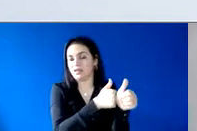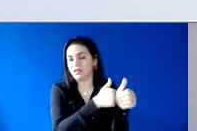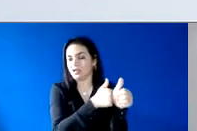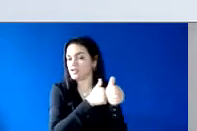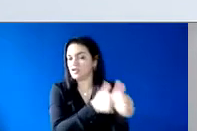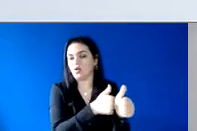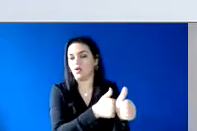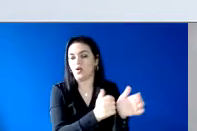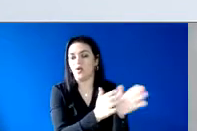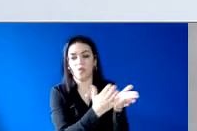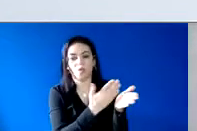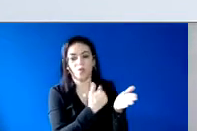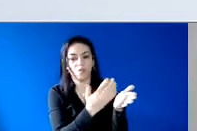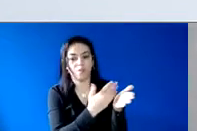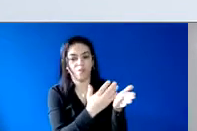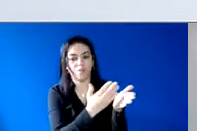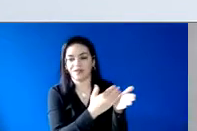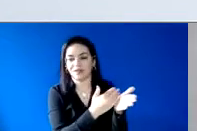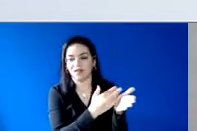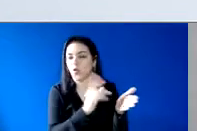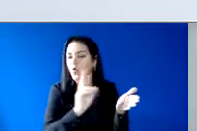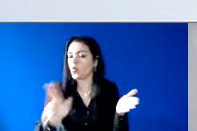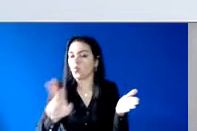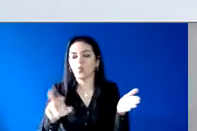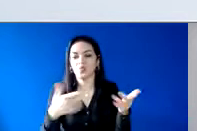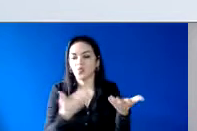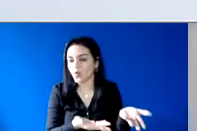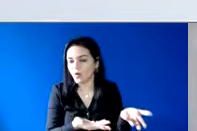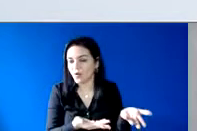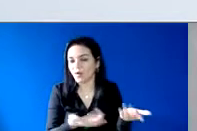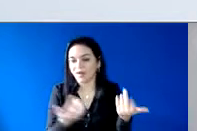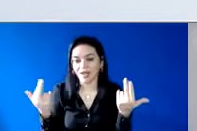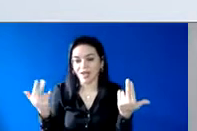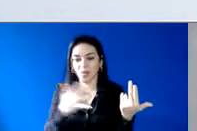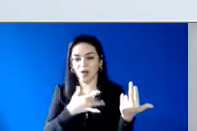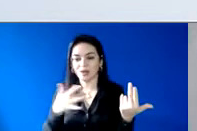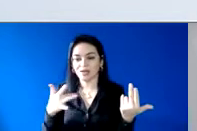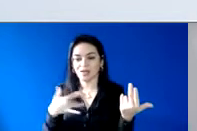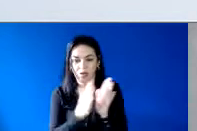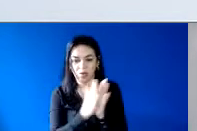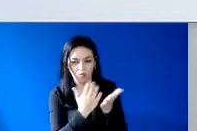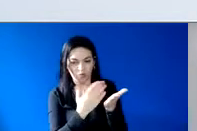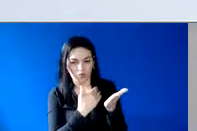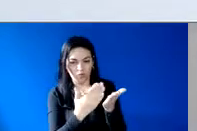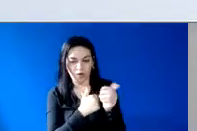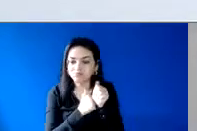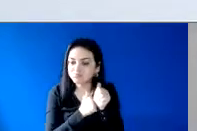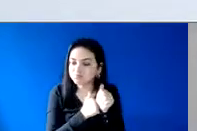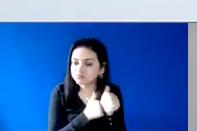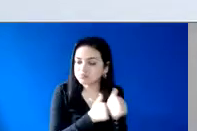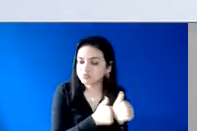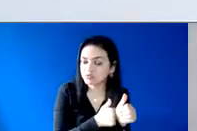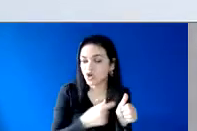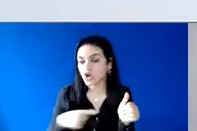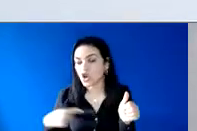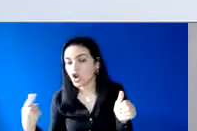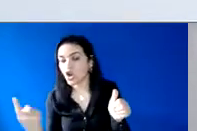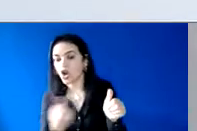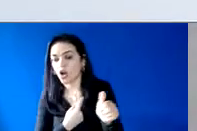o carro, mas não é o carro em si. Né? Assim como a saúde não está no manual. O manual é um guia de sobrevivência nosso de profissionais de saúde.